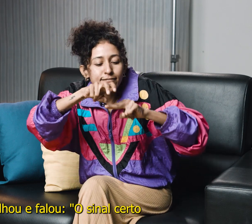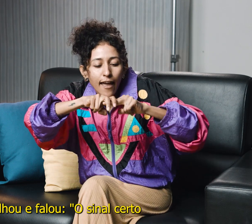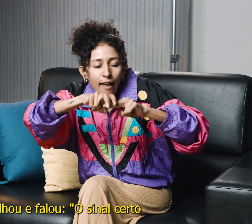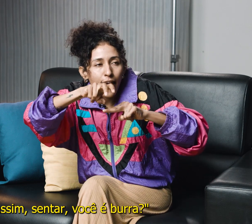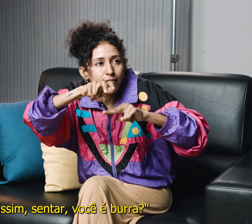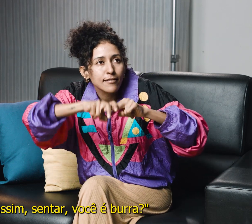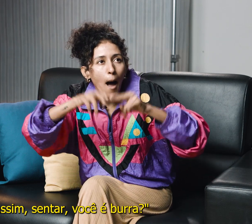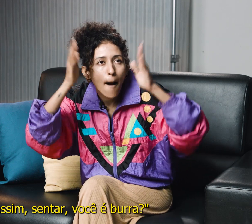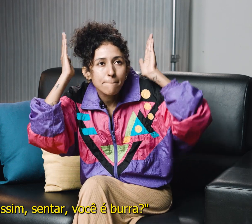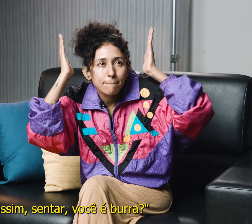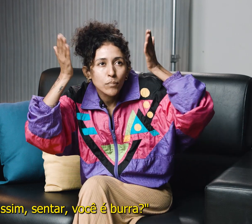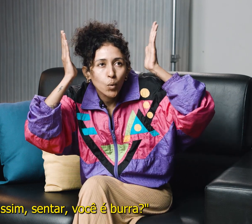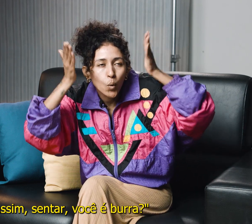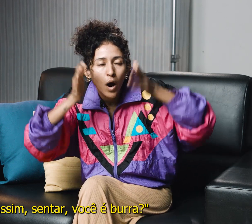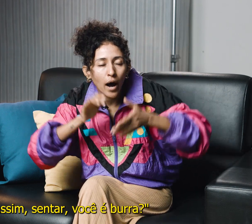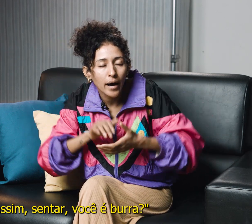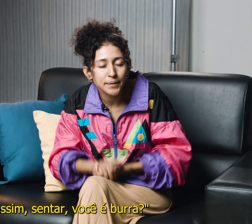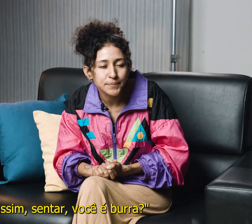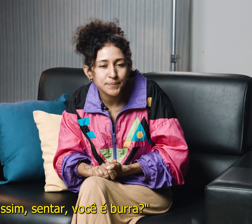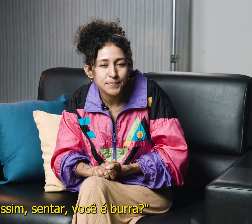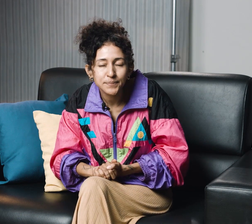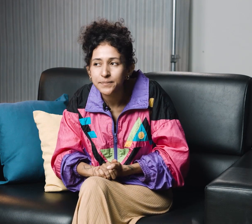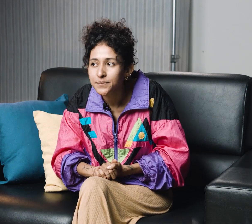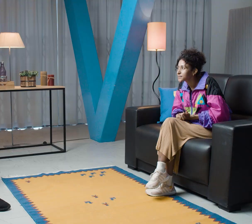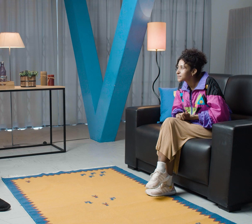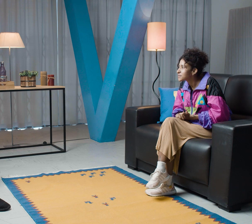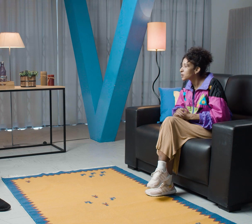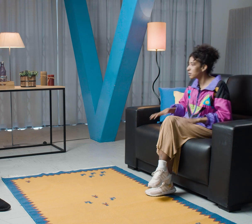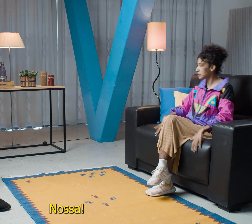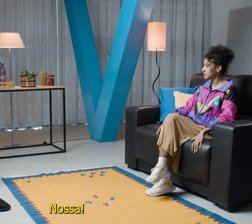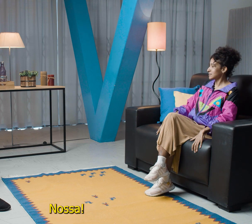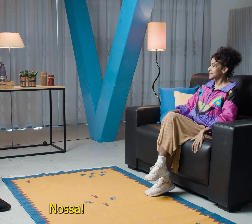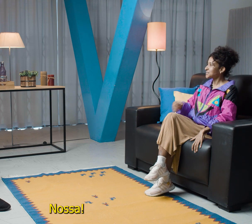o sinal certo é assim, sentar, você é burra?